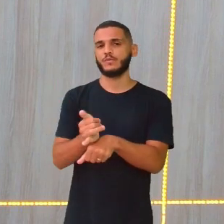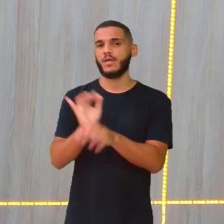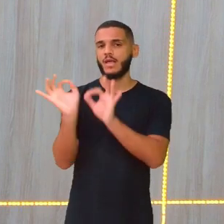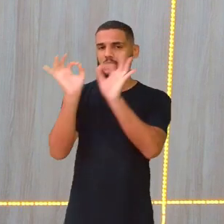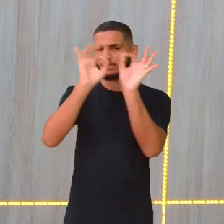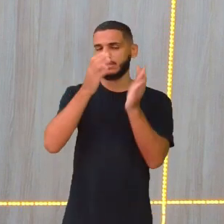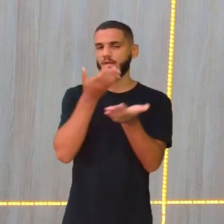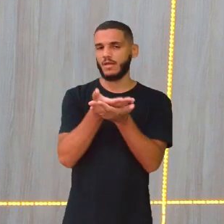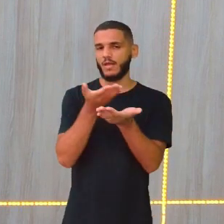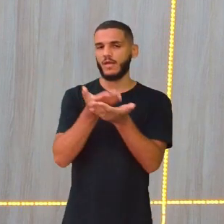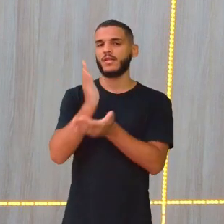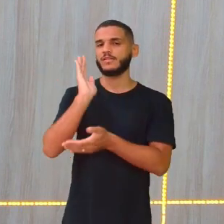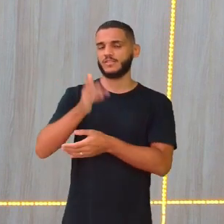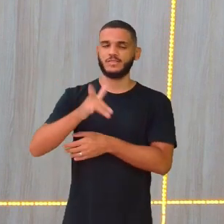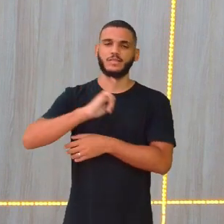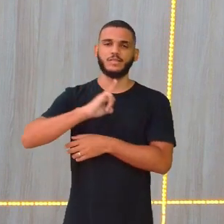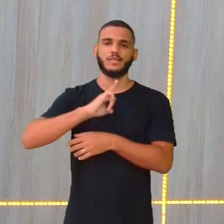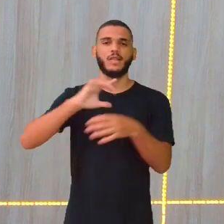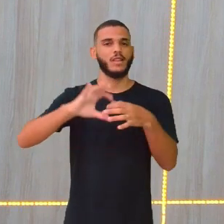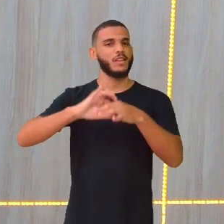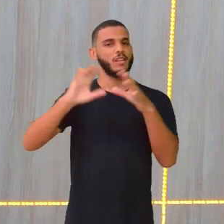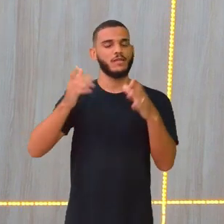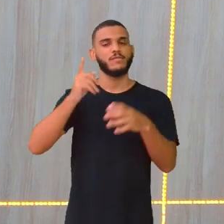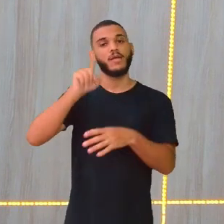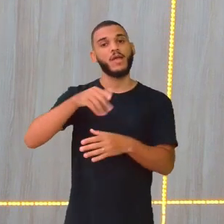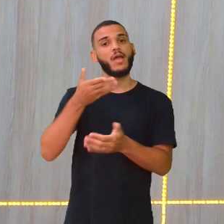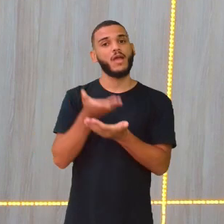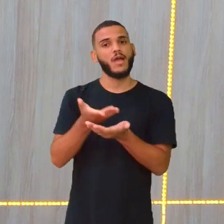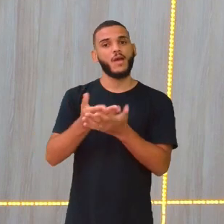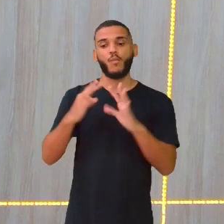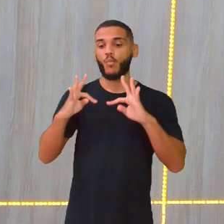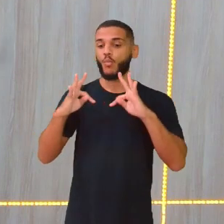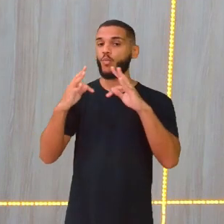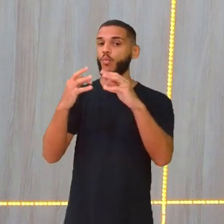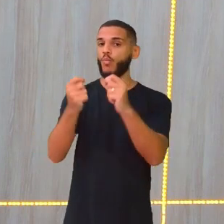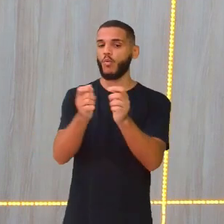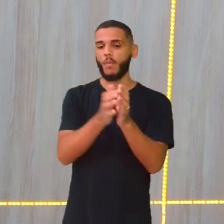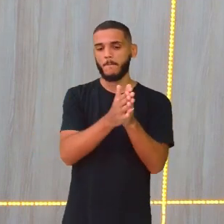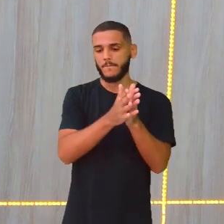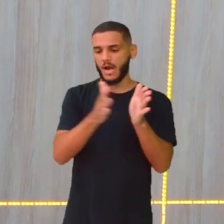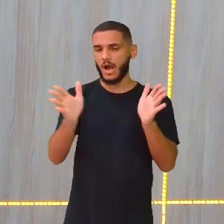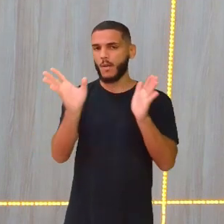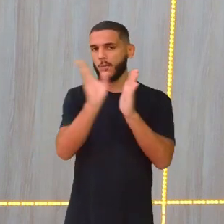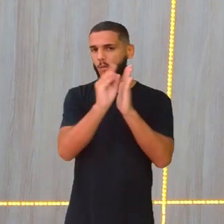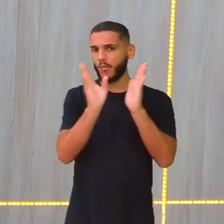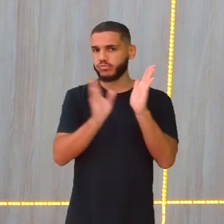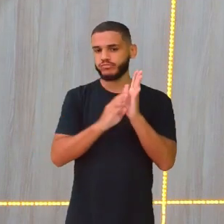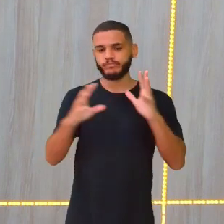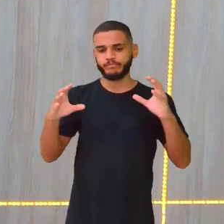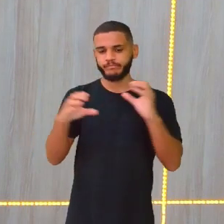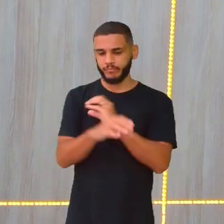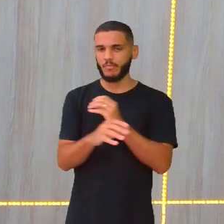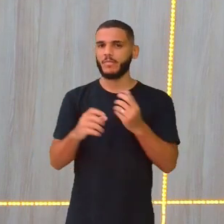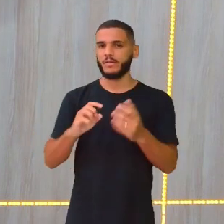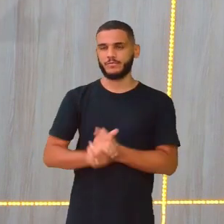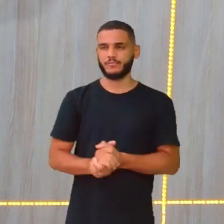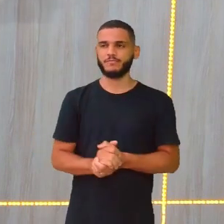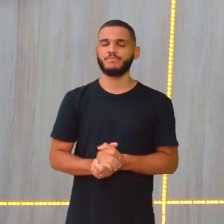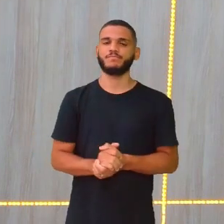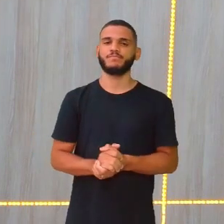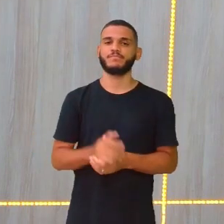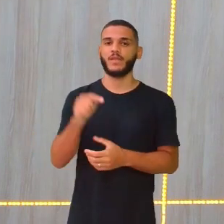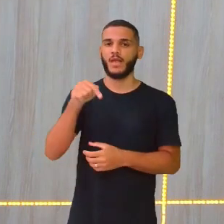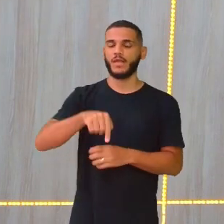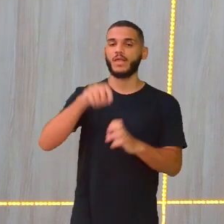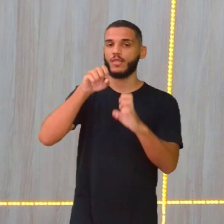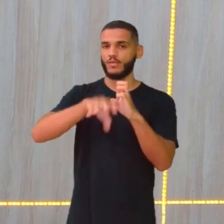assistirem as aulas que já estão lá, que são as aulas de todo o nosso programa, todas as aulas que já fizemos aqui no Educa